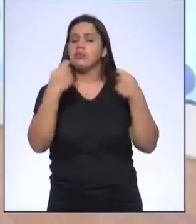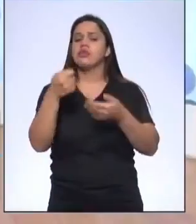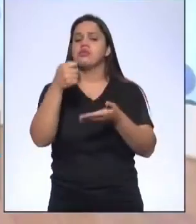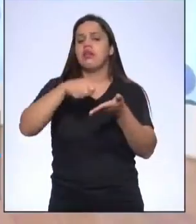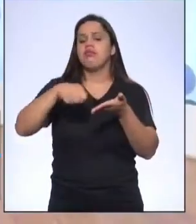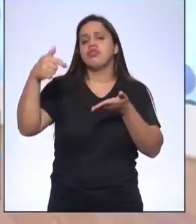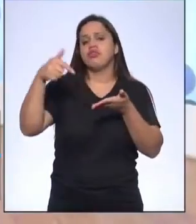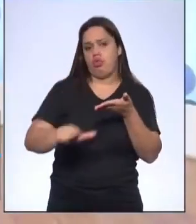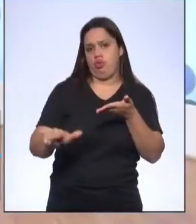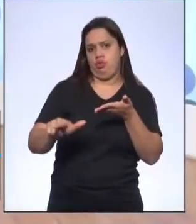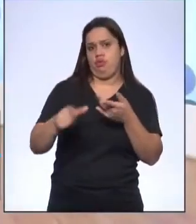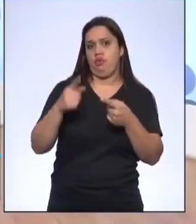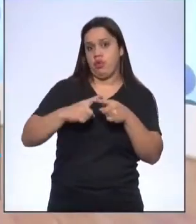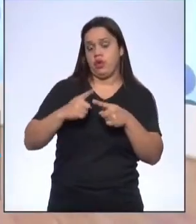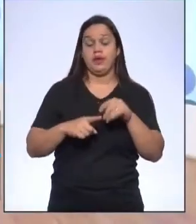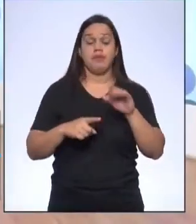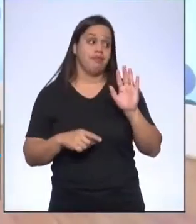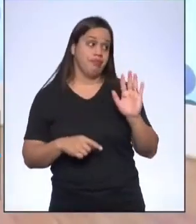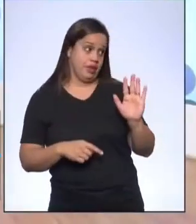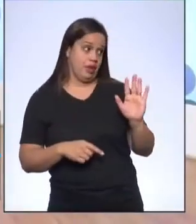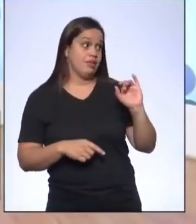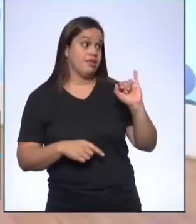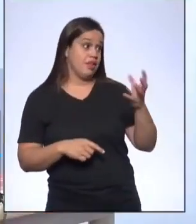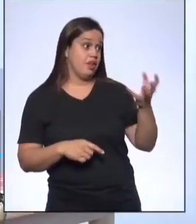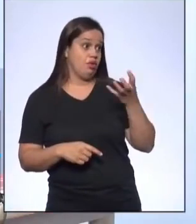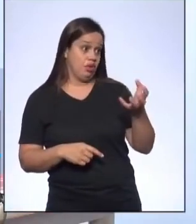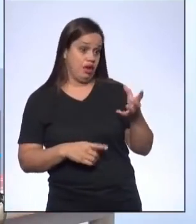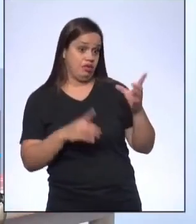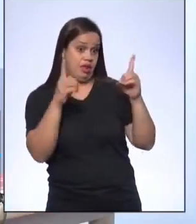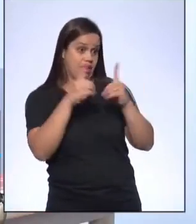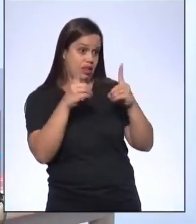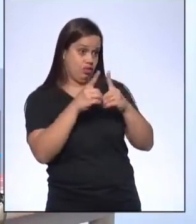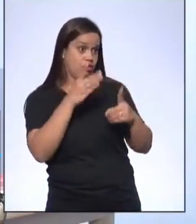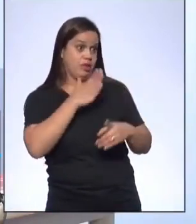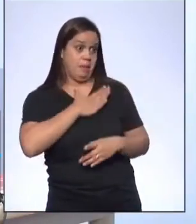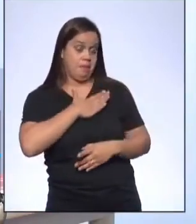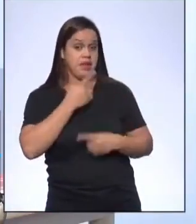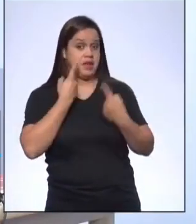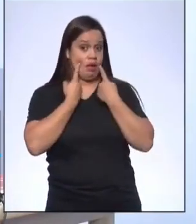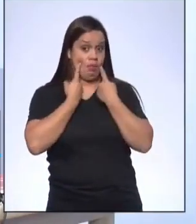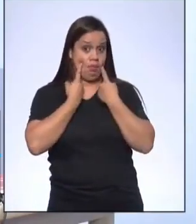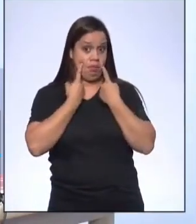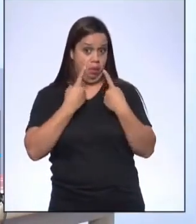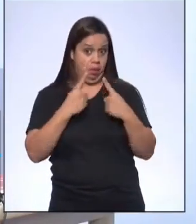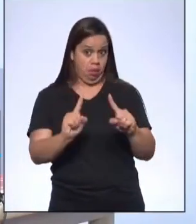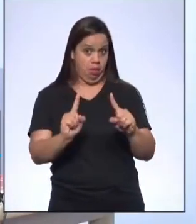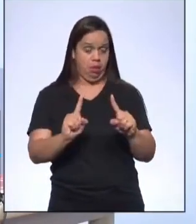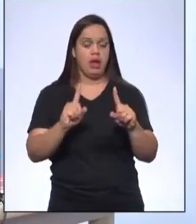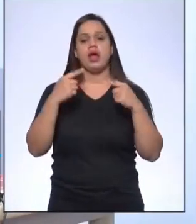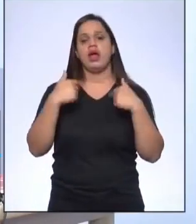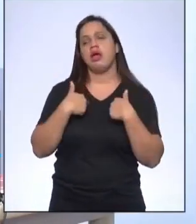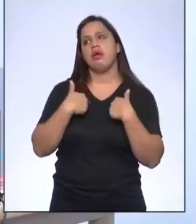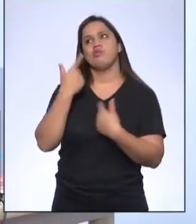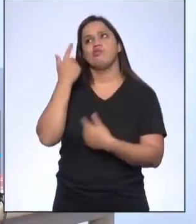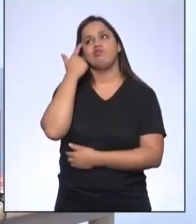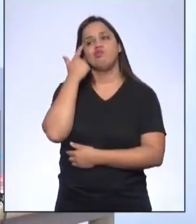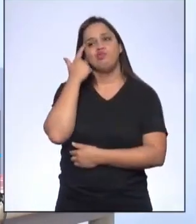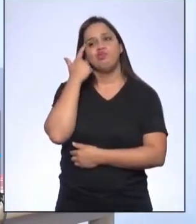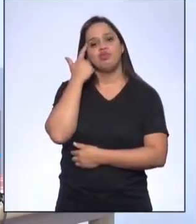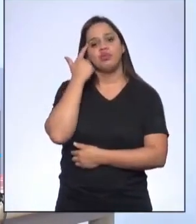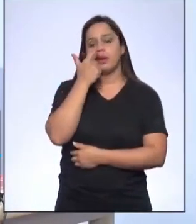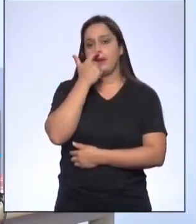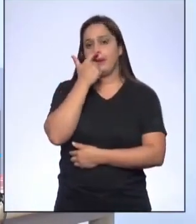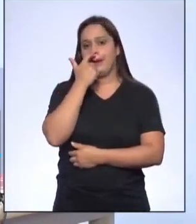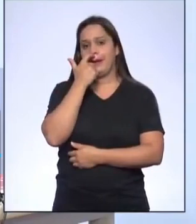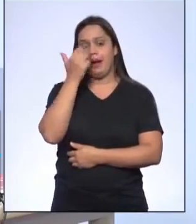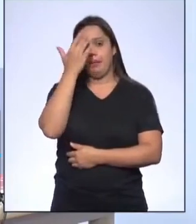Olha, se eu quero ser atendido na minha reclamação, né? Eu acho que a pessoa que